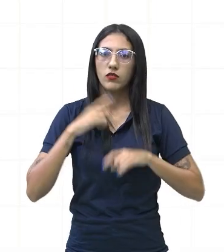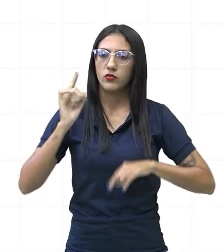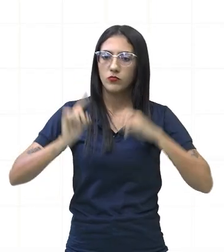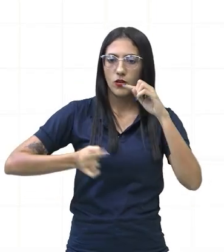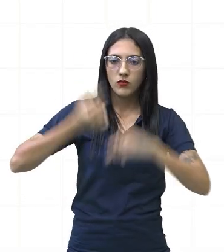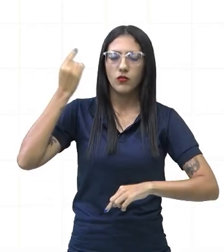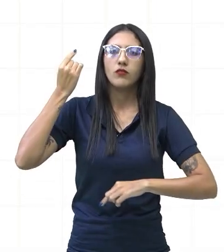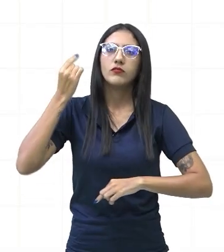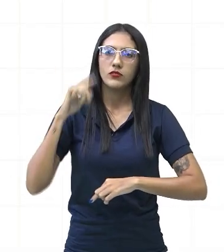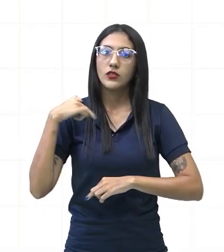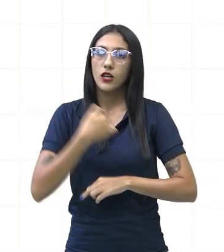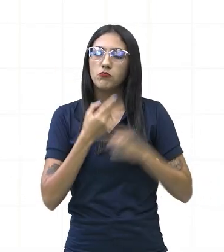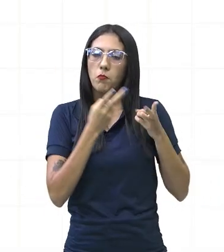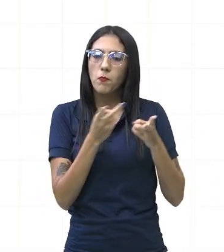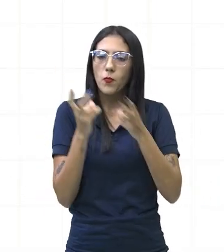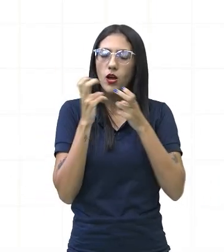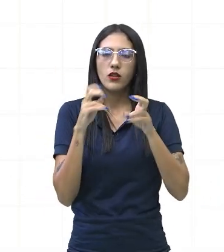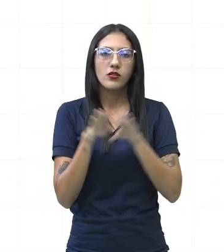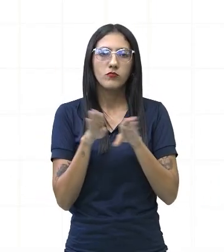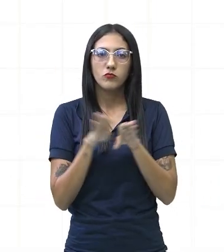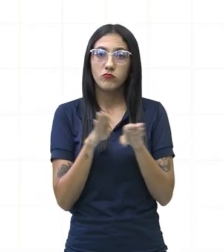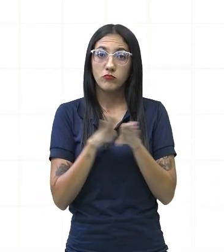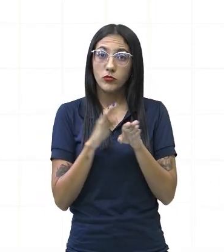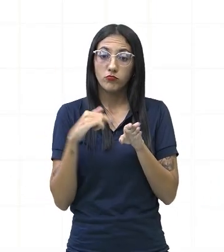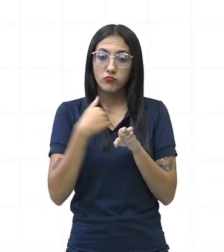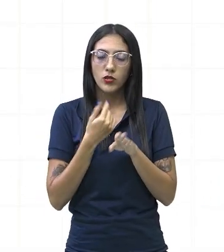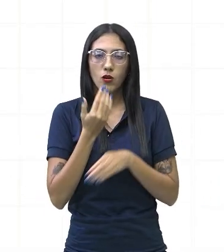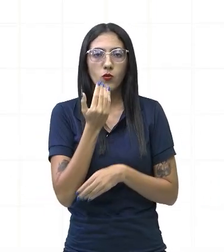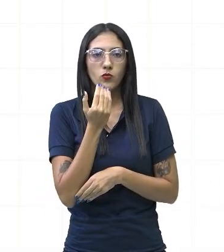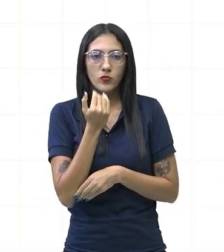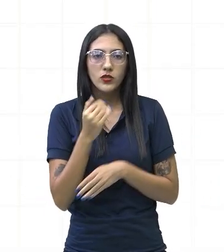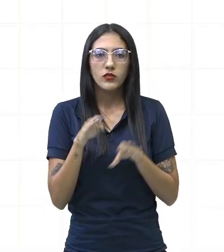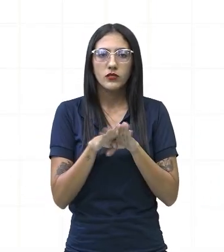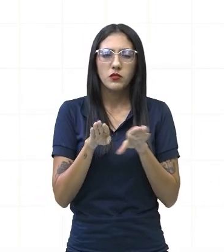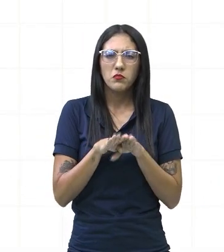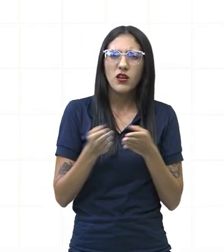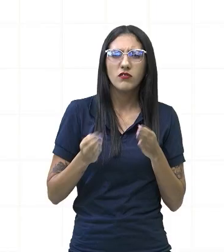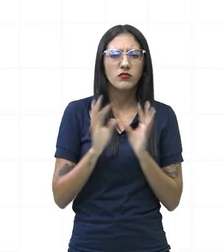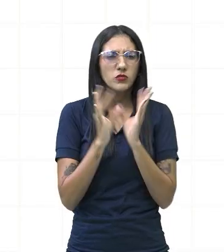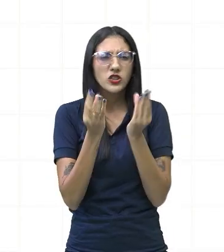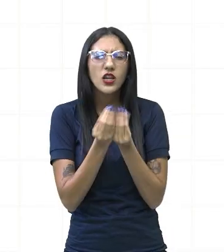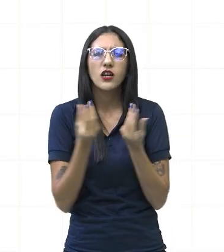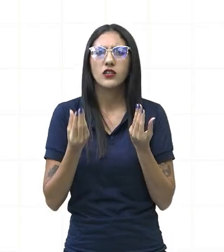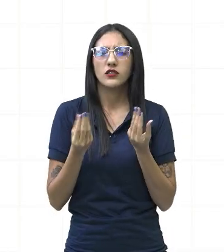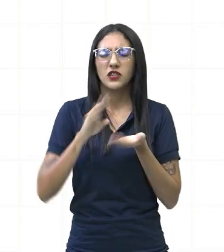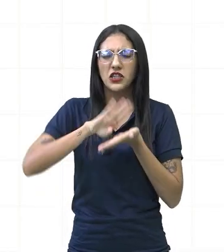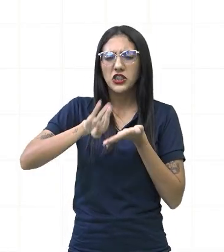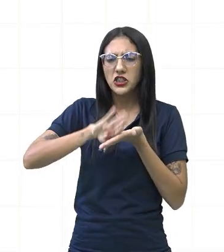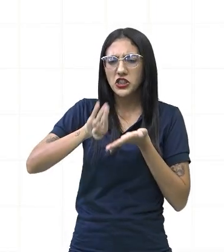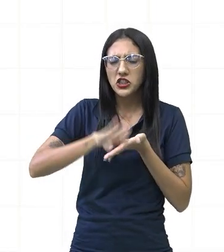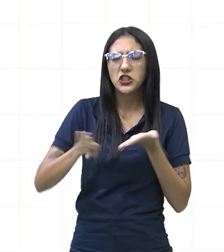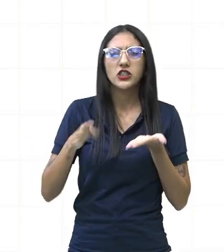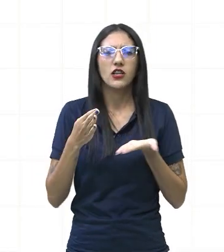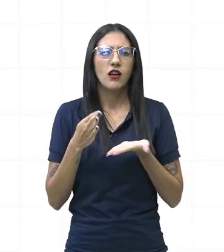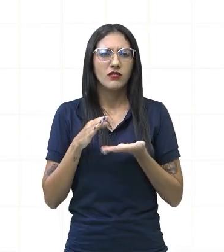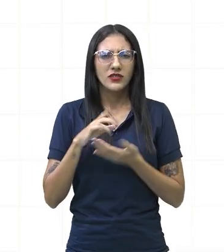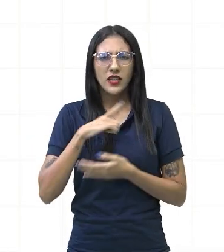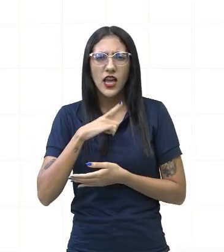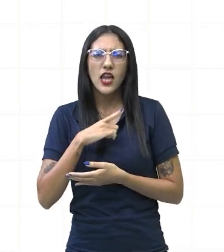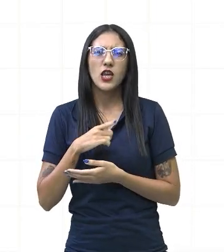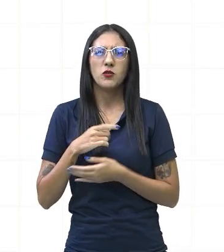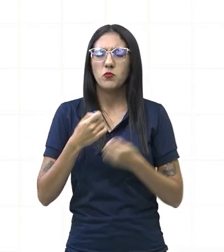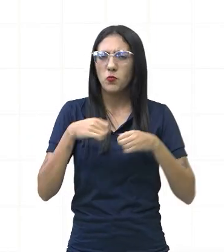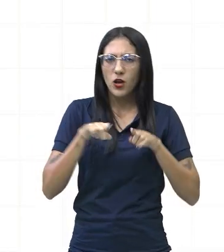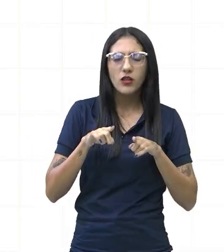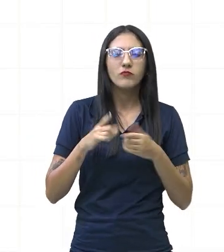e a gente vai ver, então, até na nossa alimentação. É com glúten, é sem glúten, é com leite, é sem leite. Então, vocês